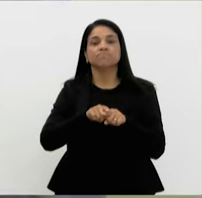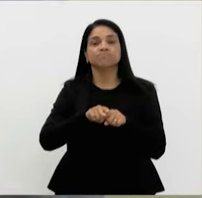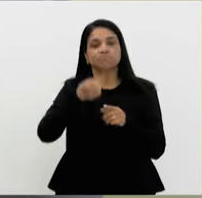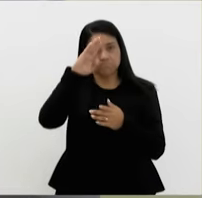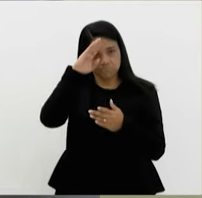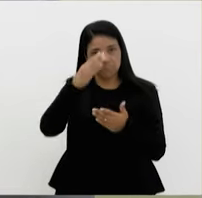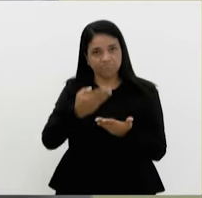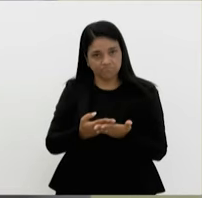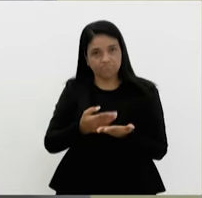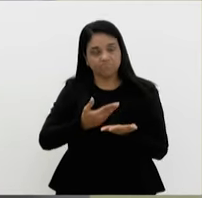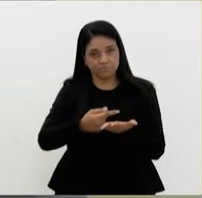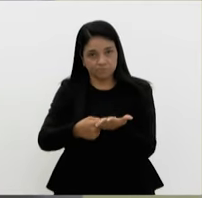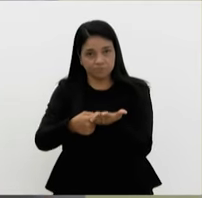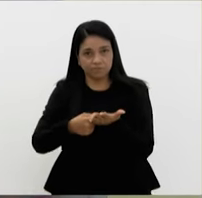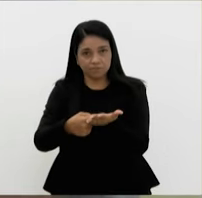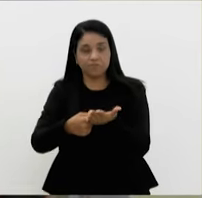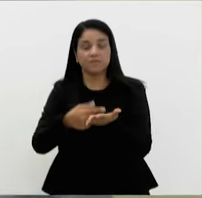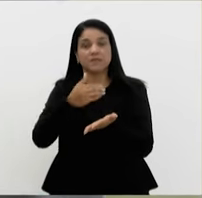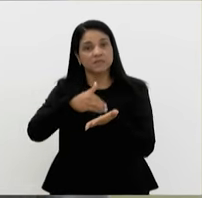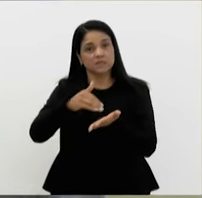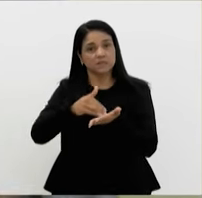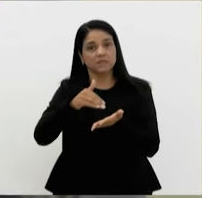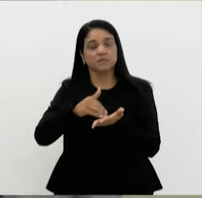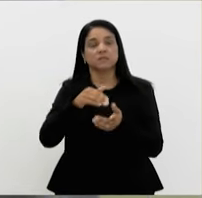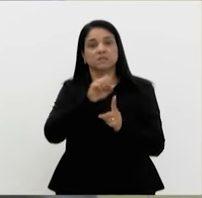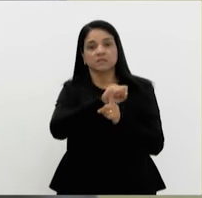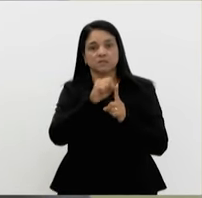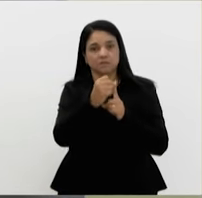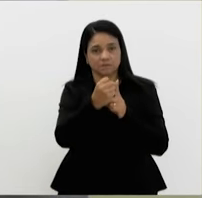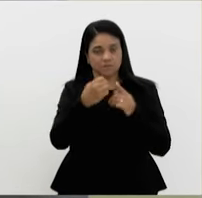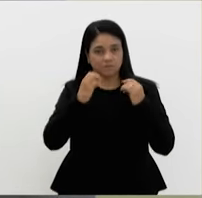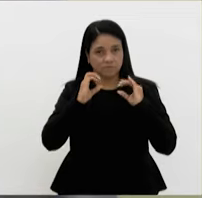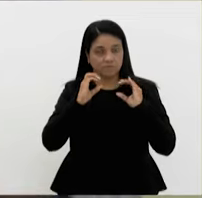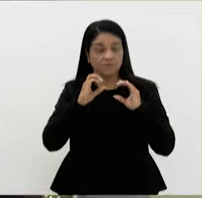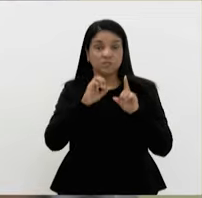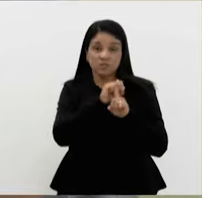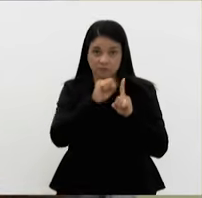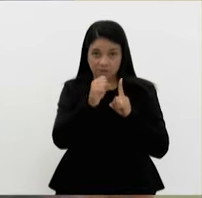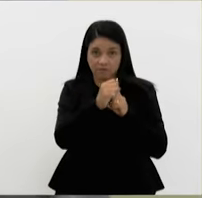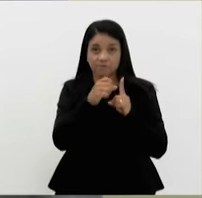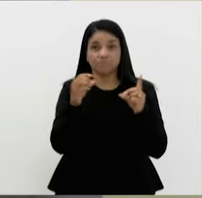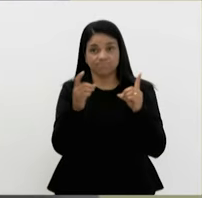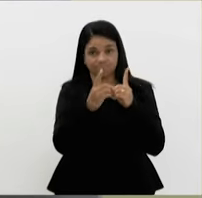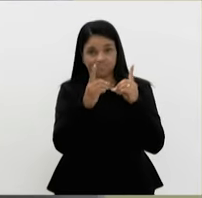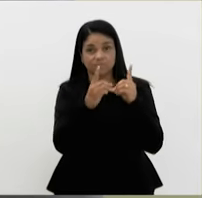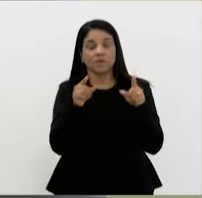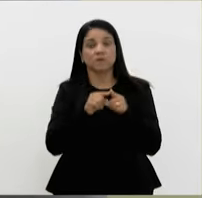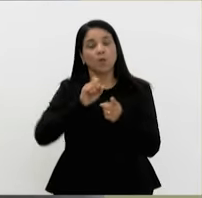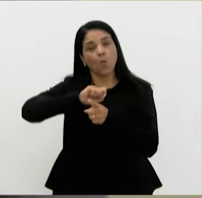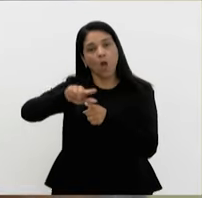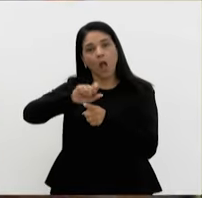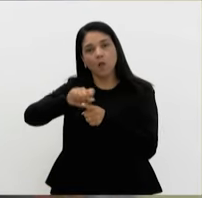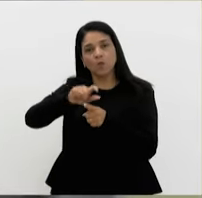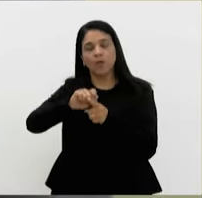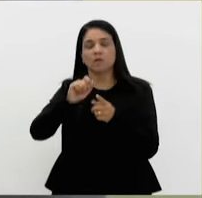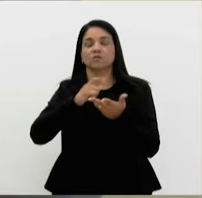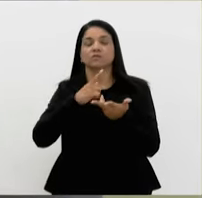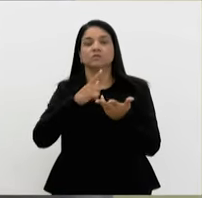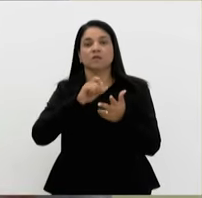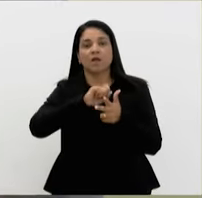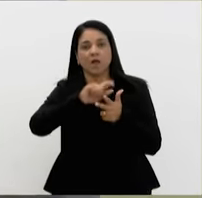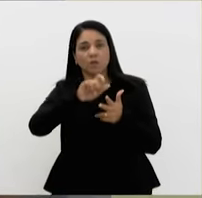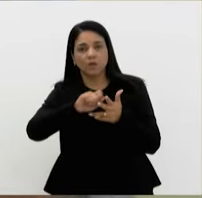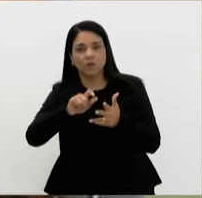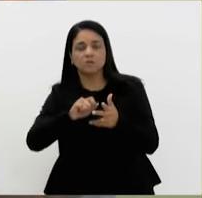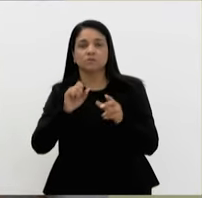irmos até a Secretaria Municipal de Assistência Social para debater política pública de assistência e o pagamento do aluguel social das pessoas que